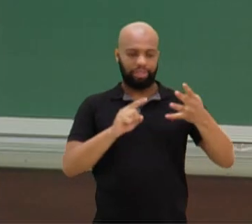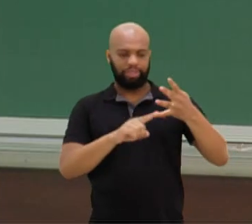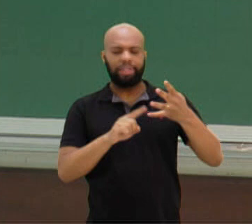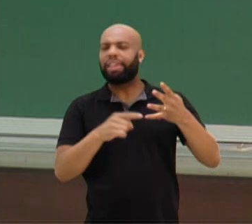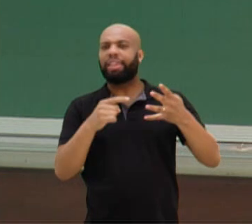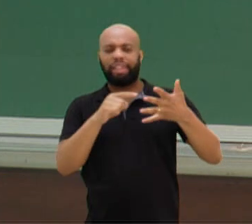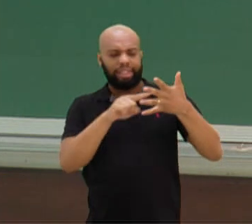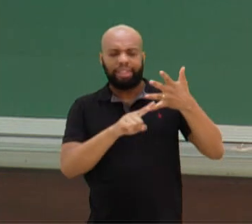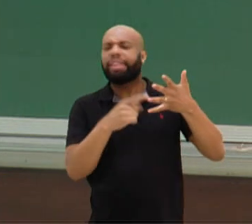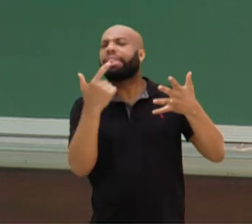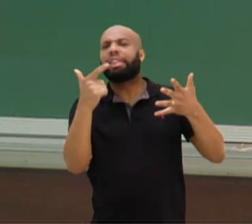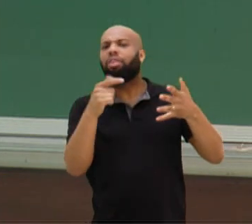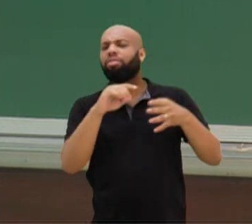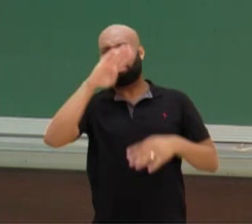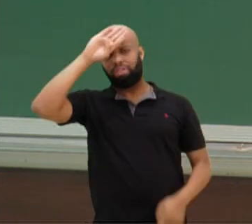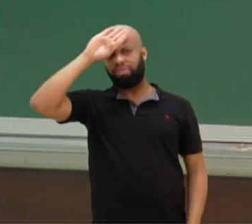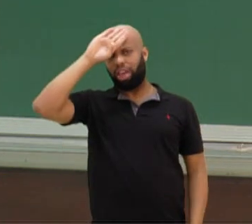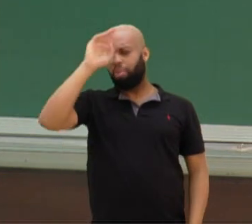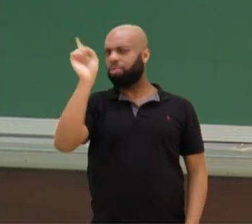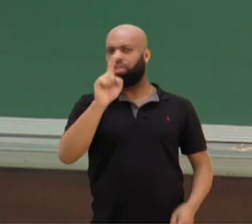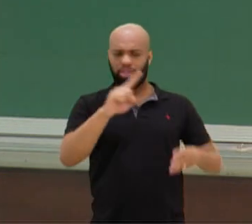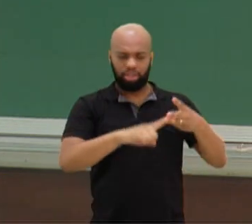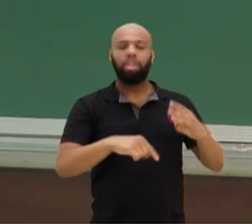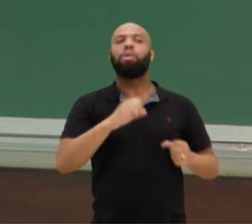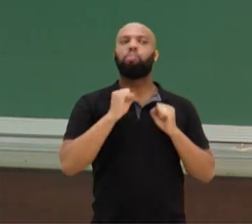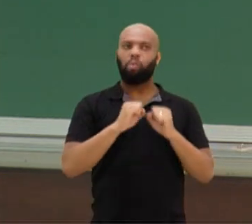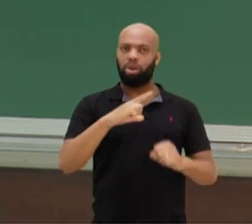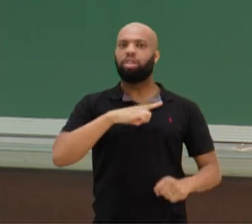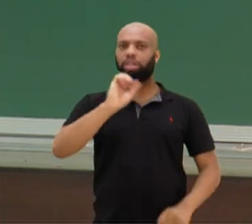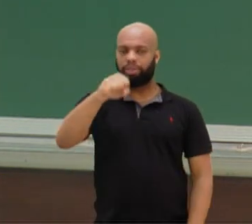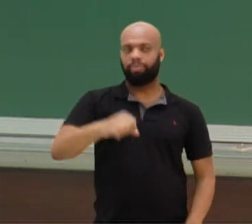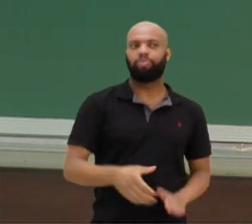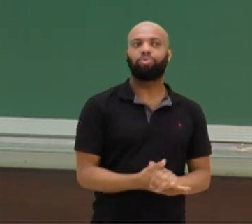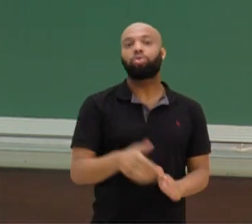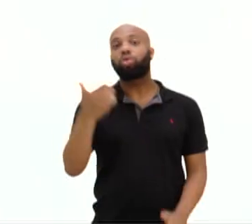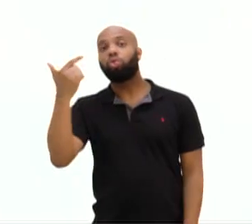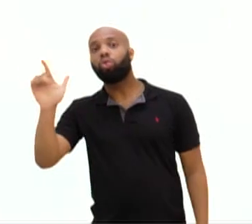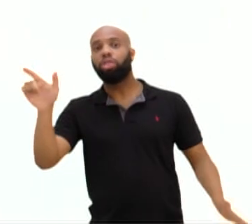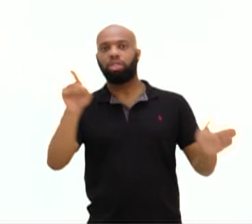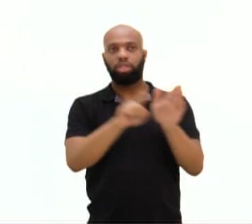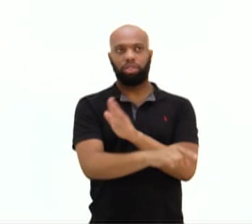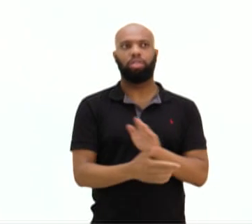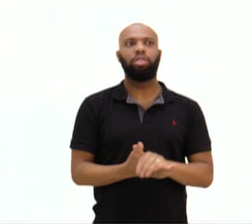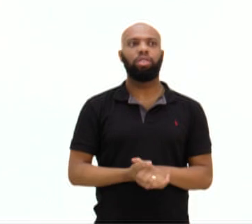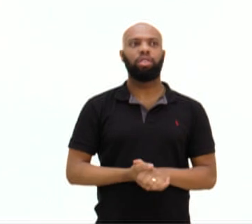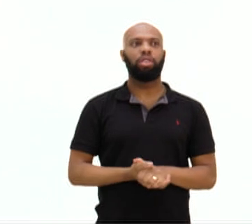Causam, né? Podem causar, pelo menos. Mais um exercício.